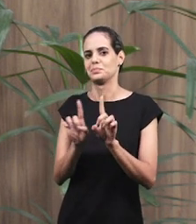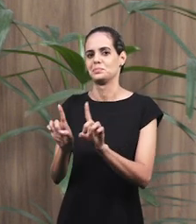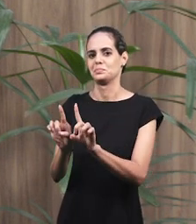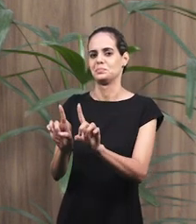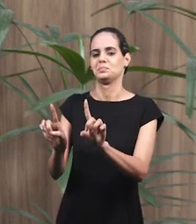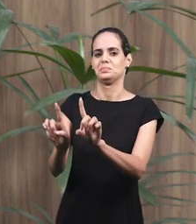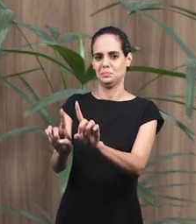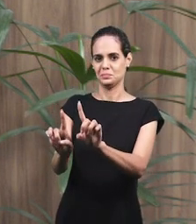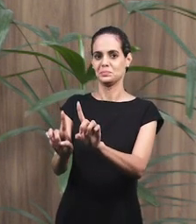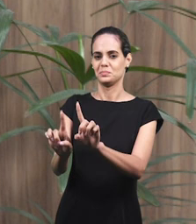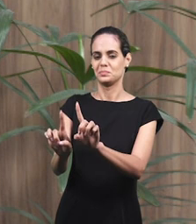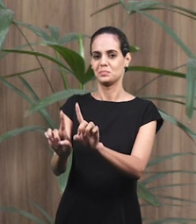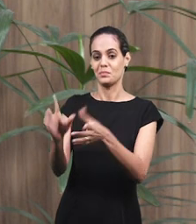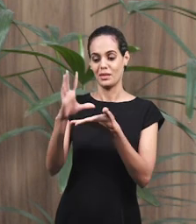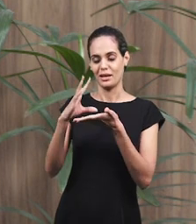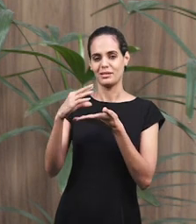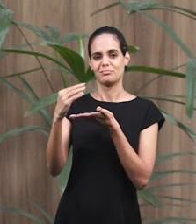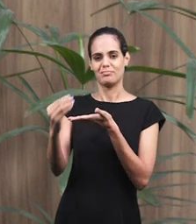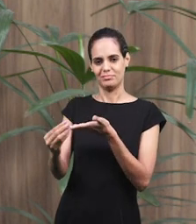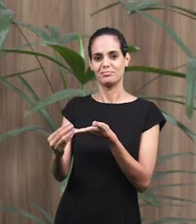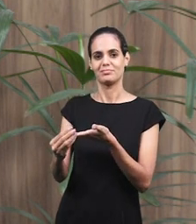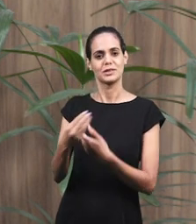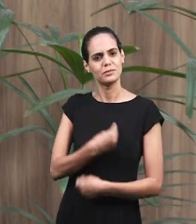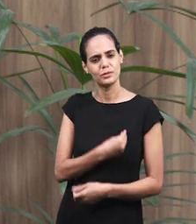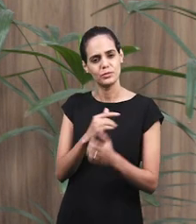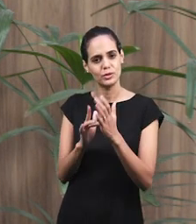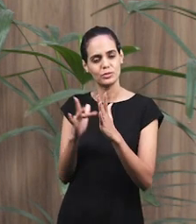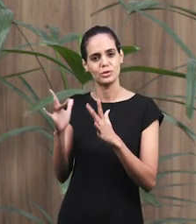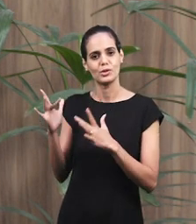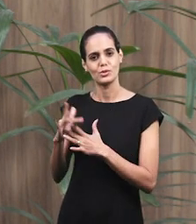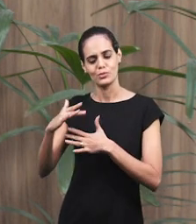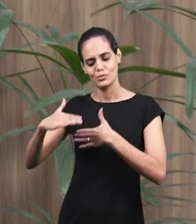nosso exemplo, vivendo Jesus na dinâmica dessa